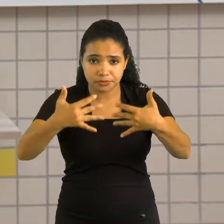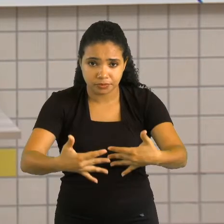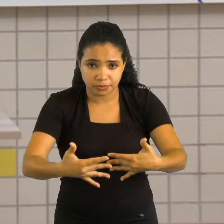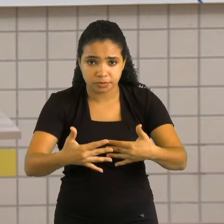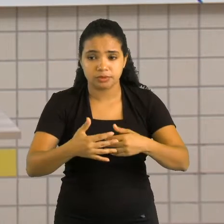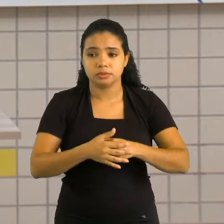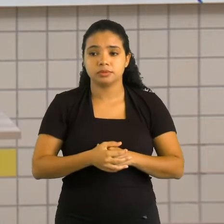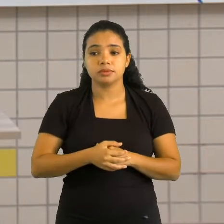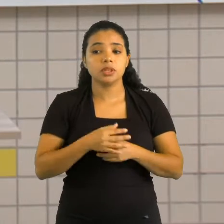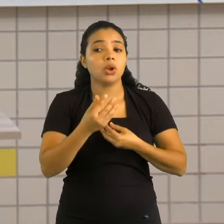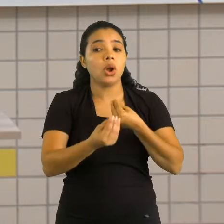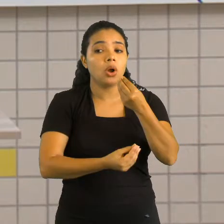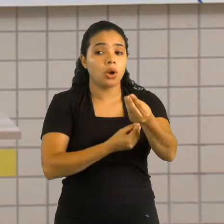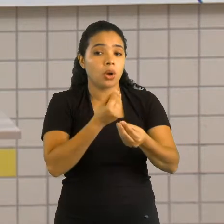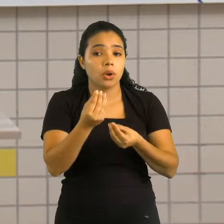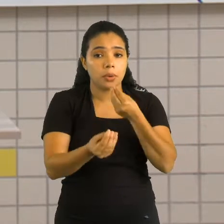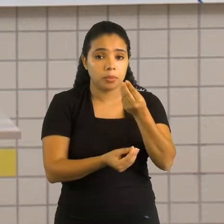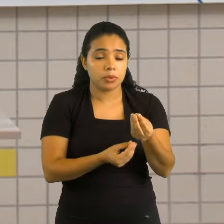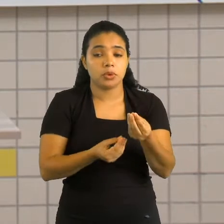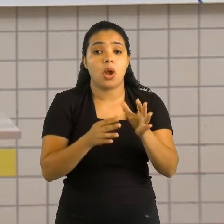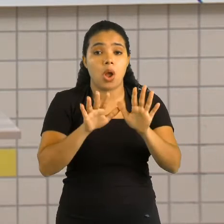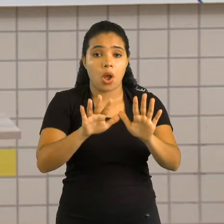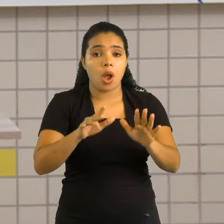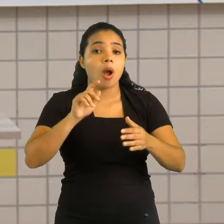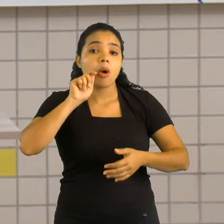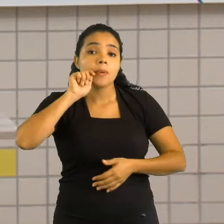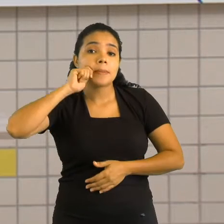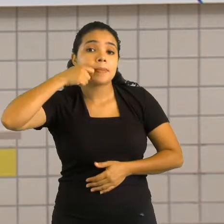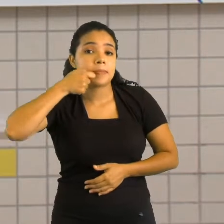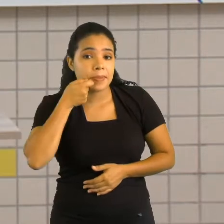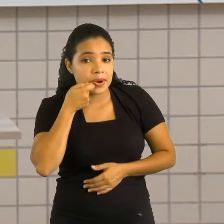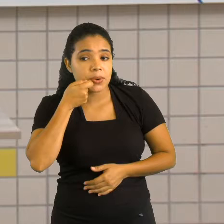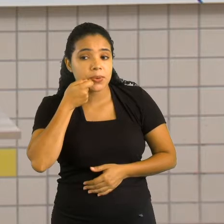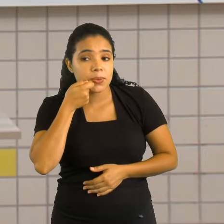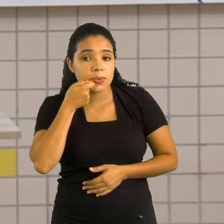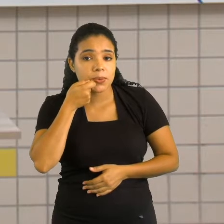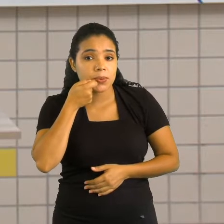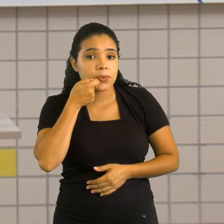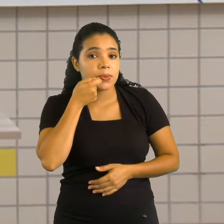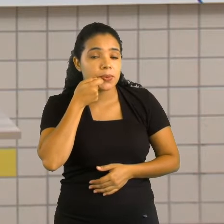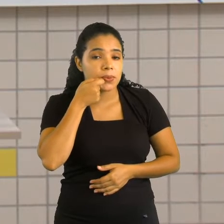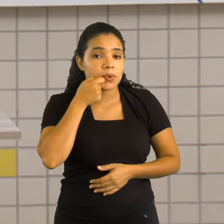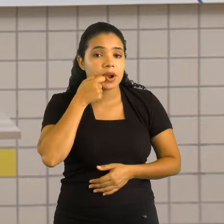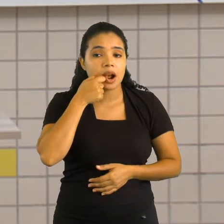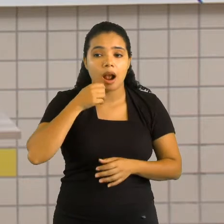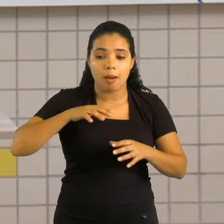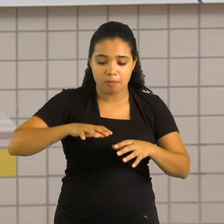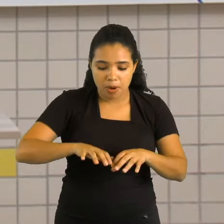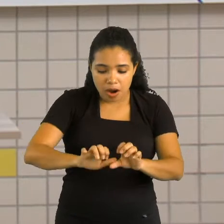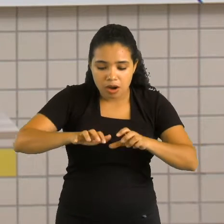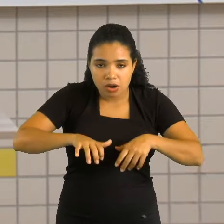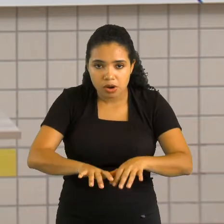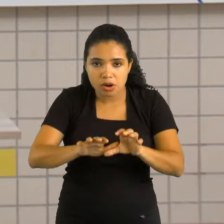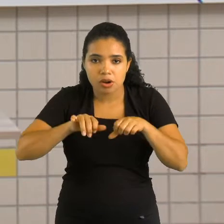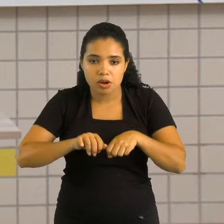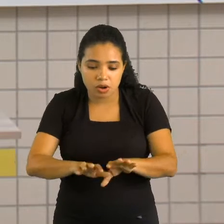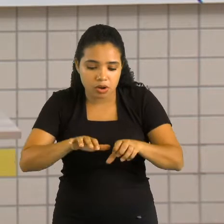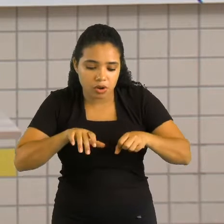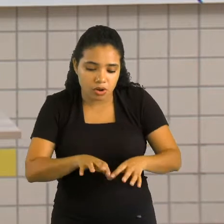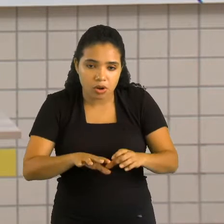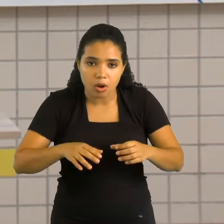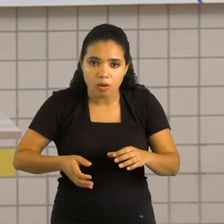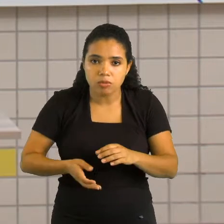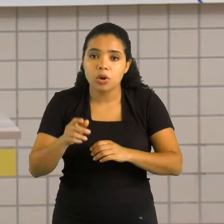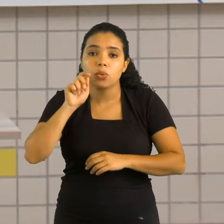explicar agora como é. Olha, o pão, quando a mamãe fabrica aquele pão caseiro, ela vai usar